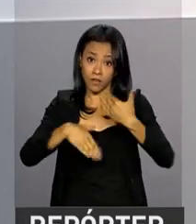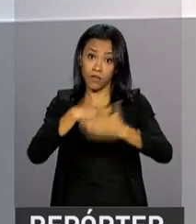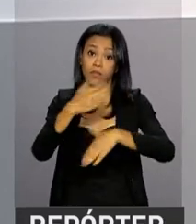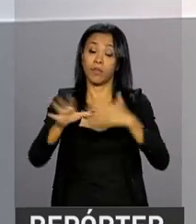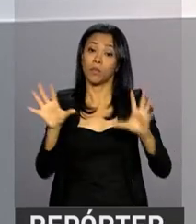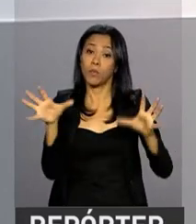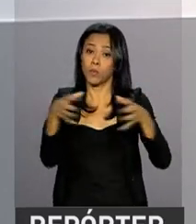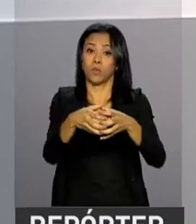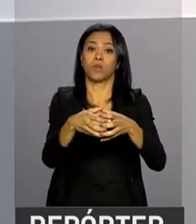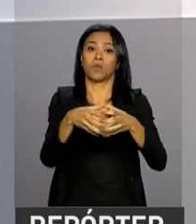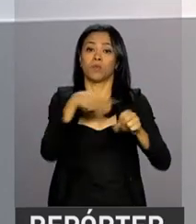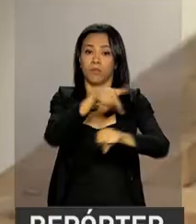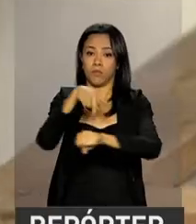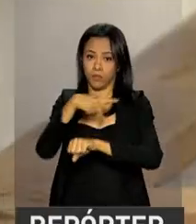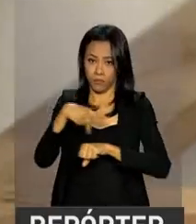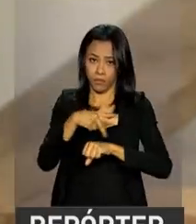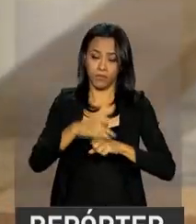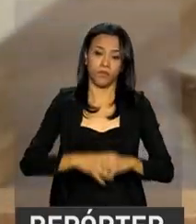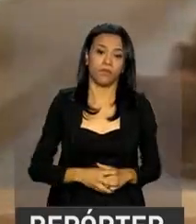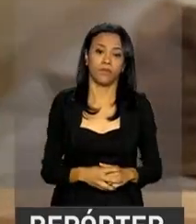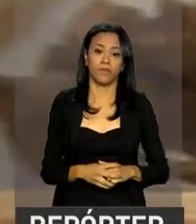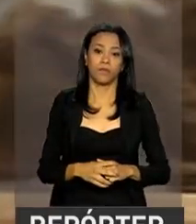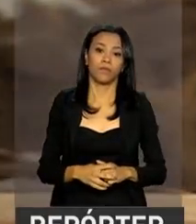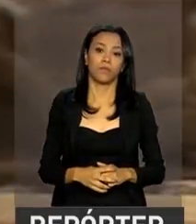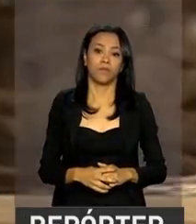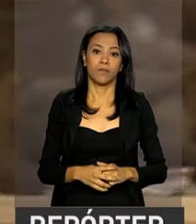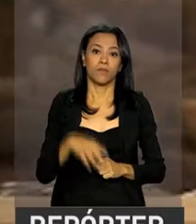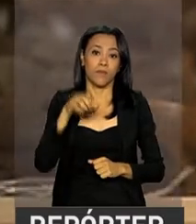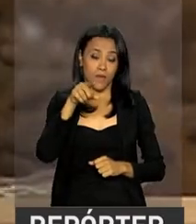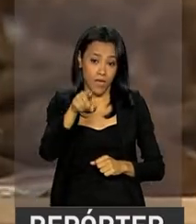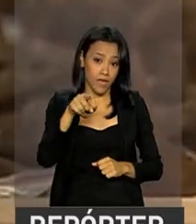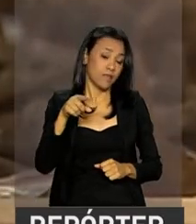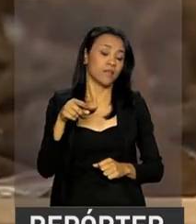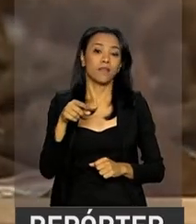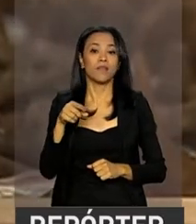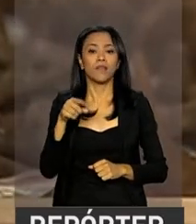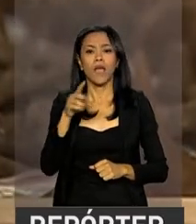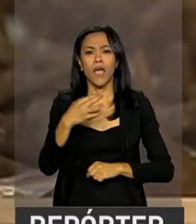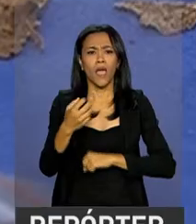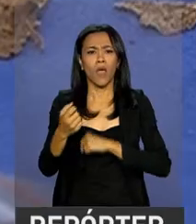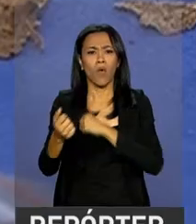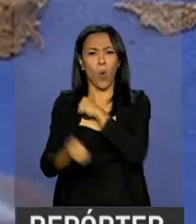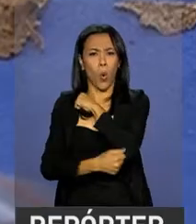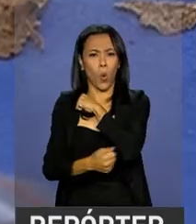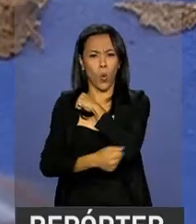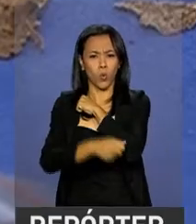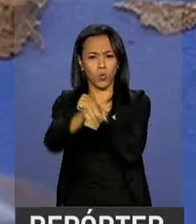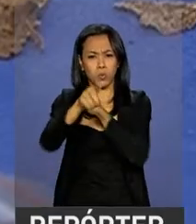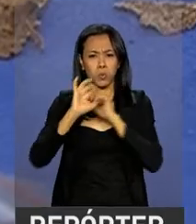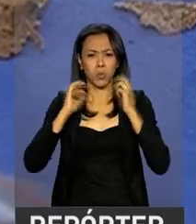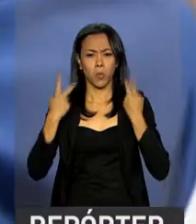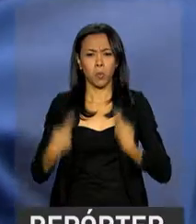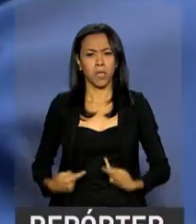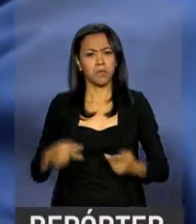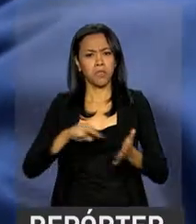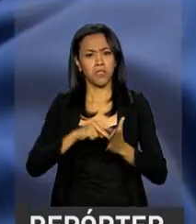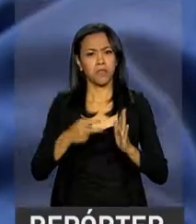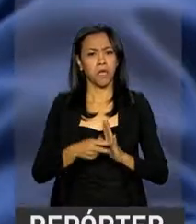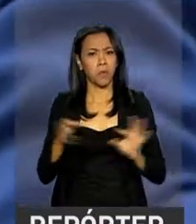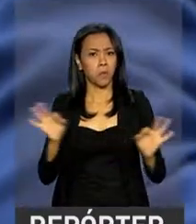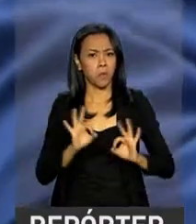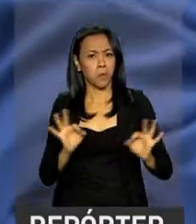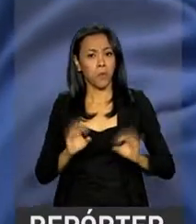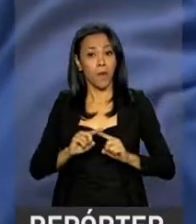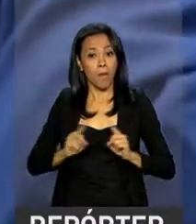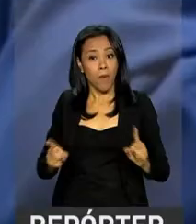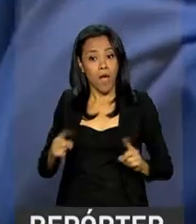países do bloco para leigos estes são apenas ossos humanos que pouco significam mas para os peritos